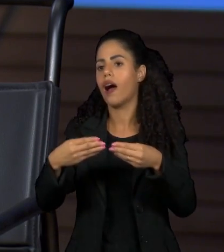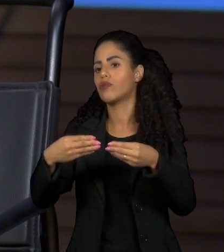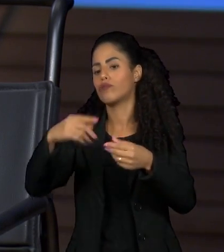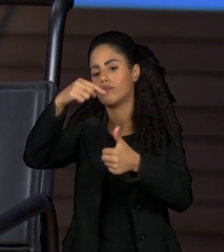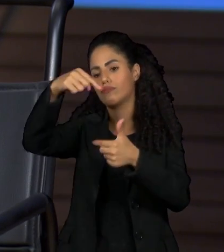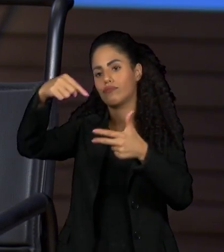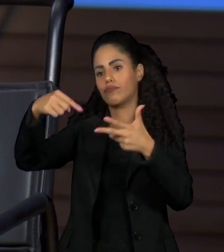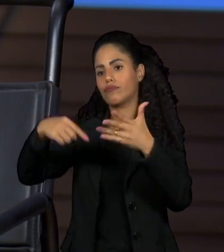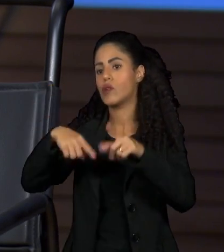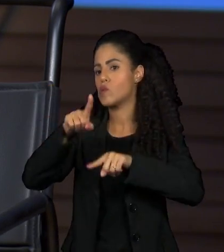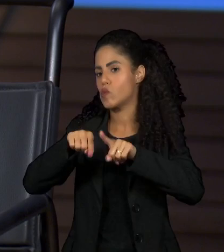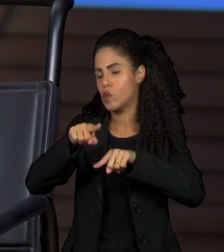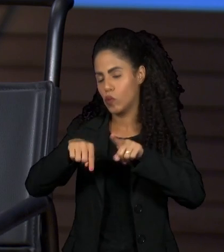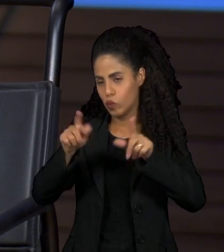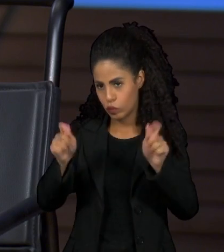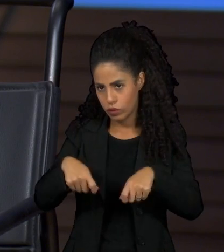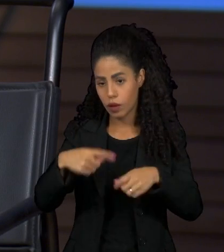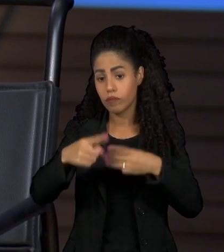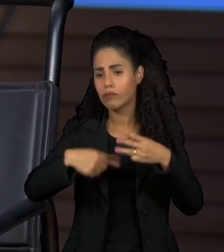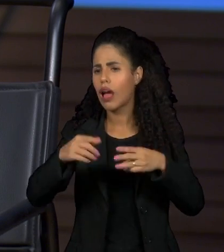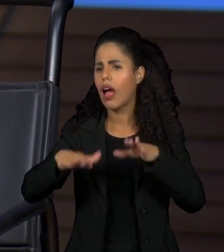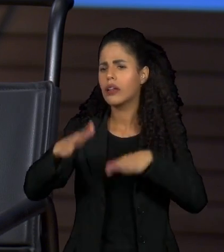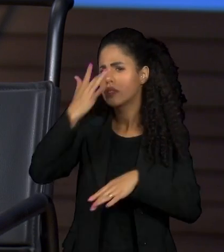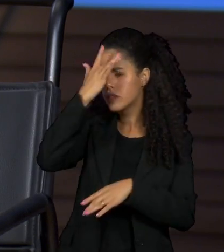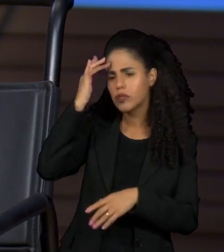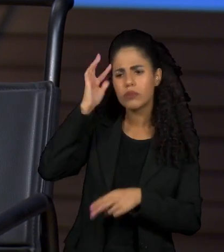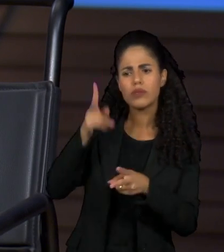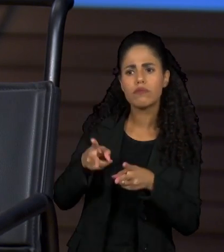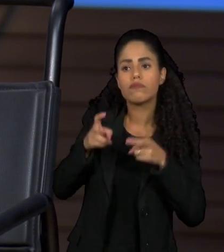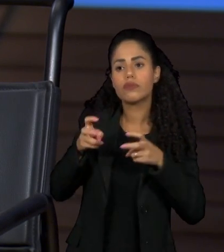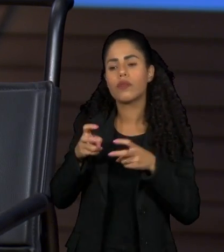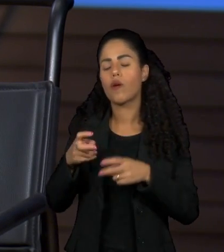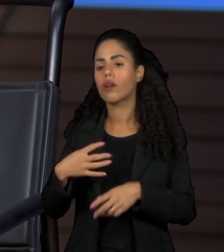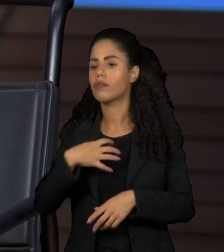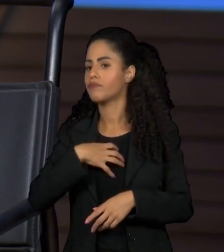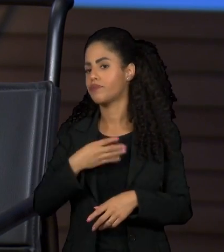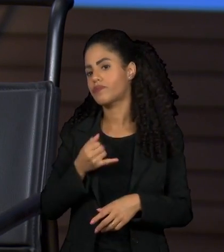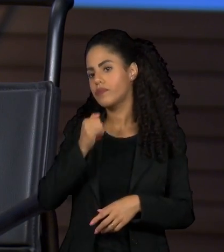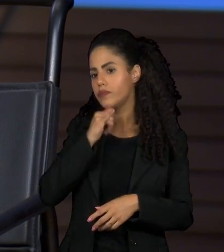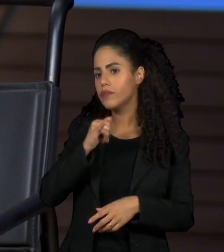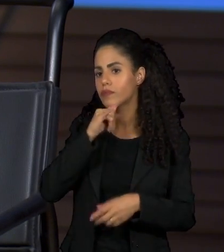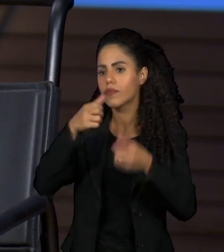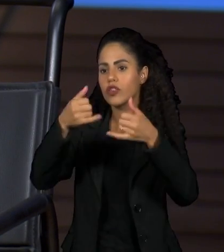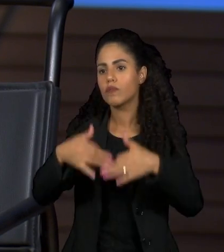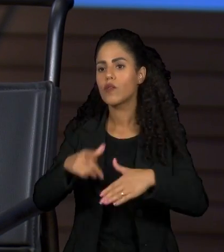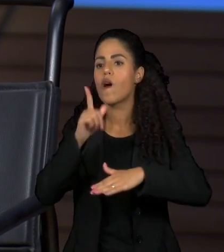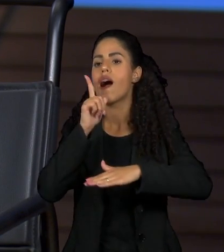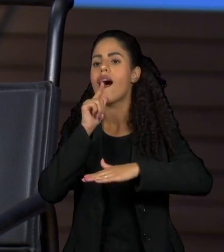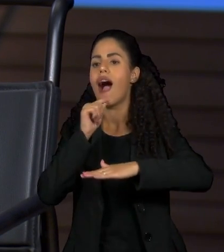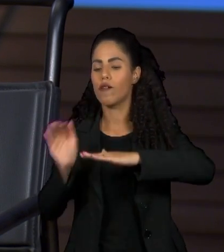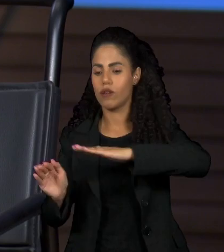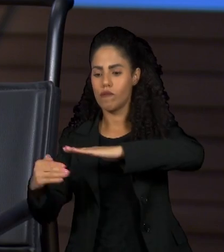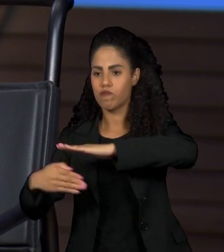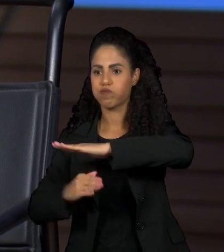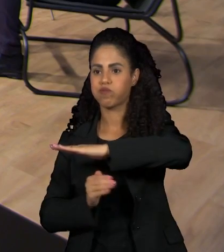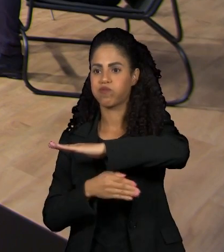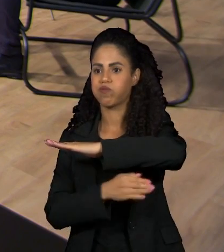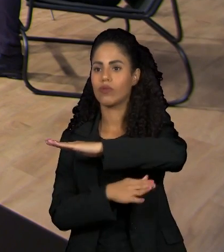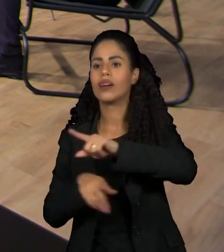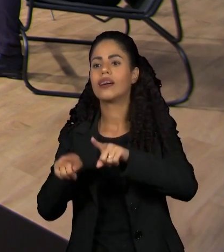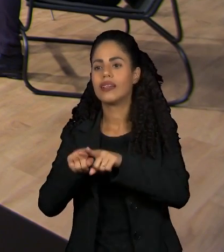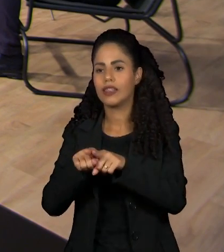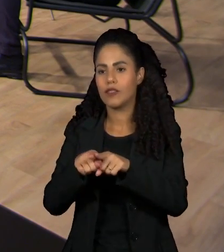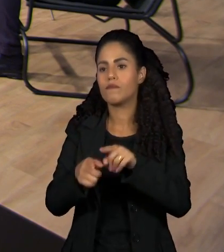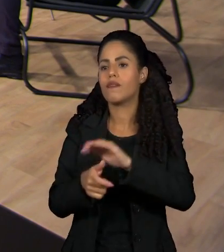como nós vimos ali, muitas vezes as pessoas se comovem com, por exemplo, citaram os peixinhos, né? Tem a história do canudo e da